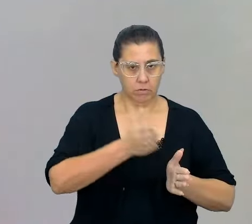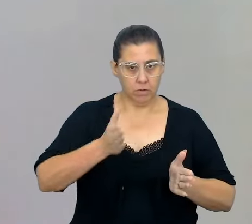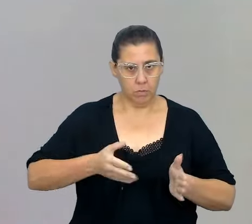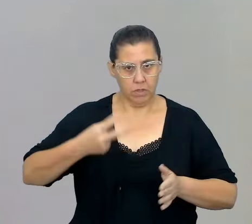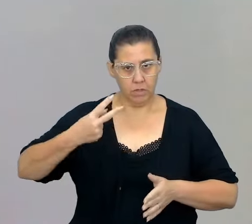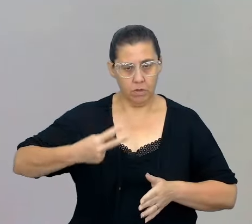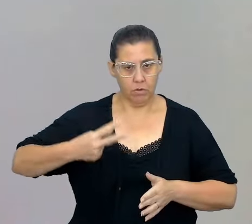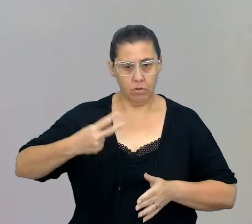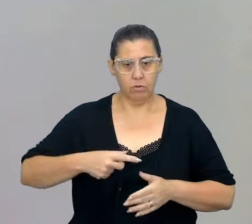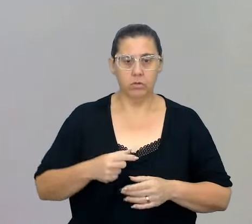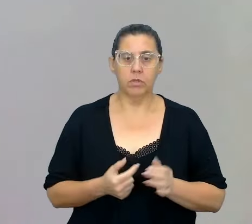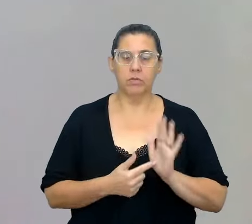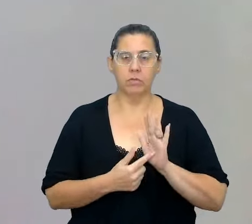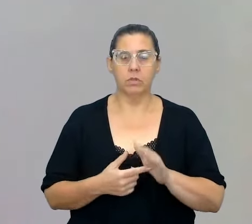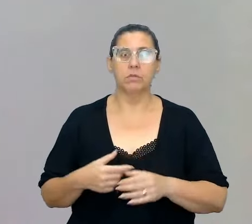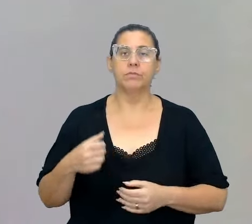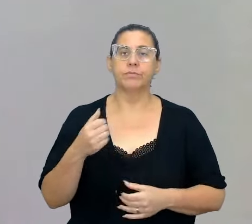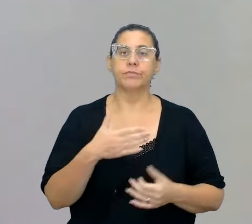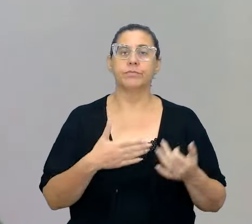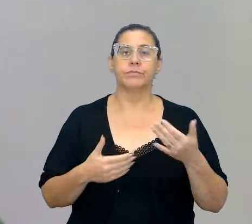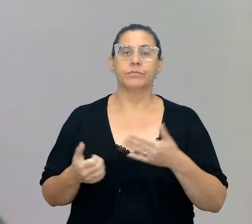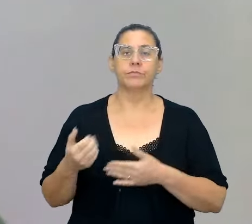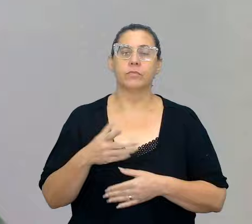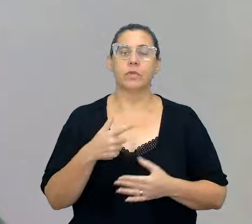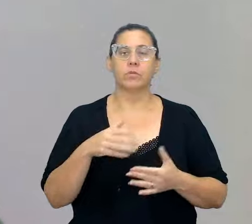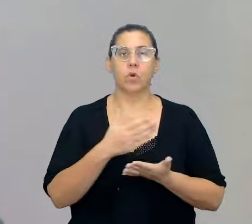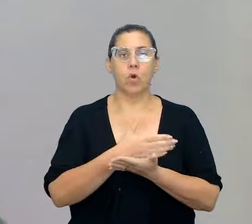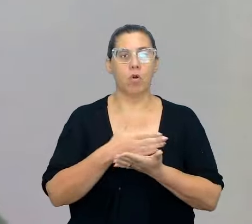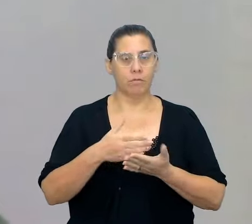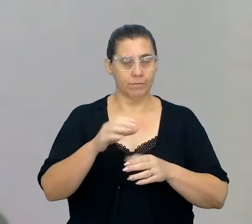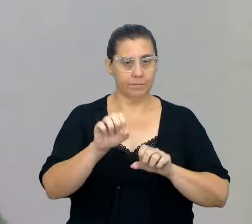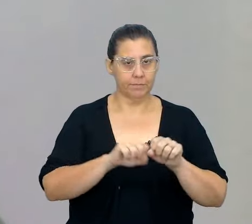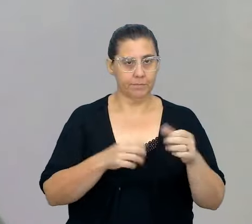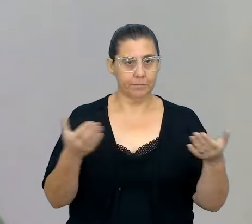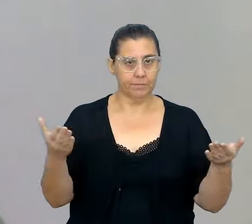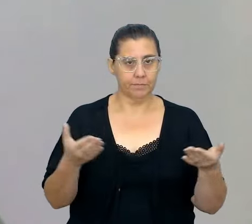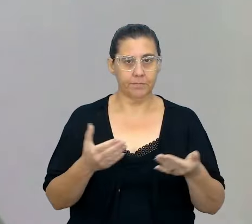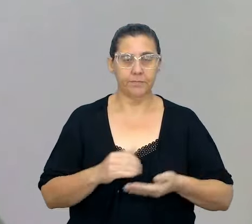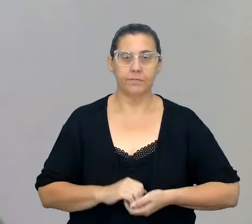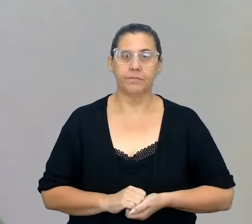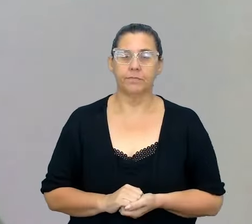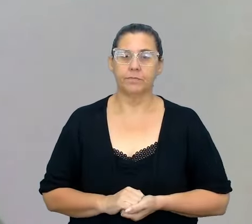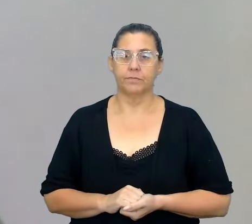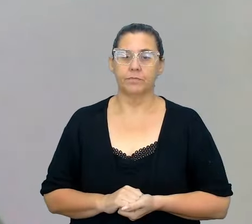né? E eu vou subir, então, o nosso PPT para a gente poder iniciar a formação de hoje.